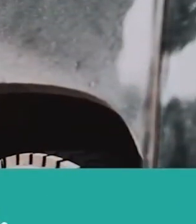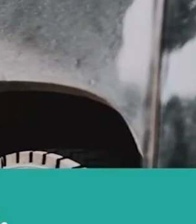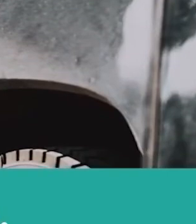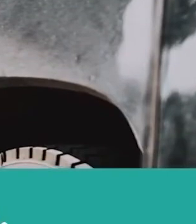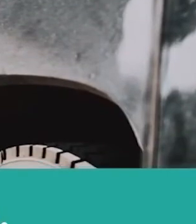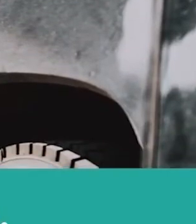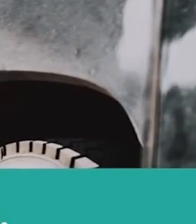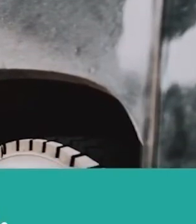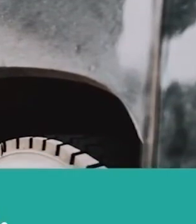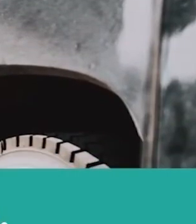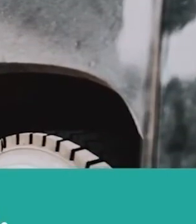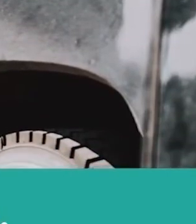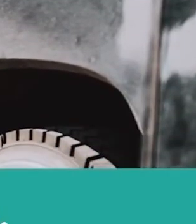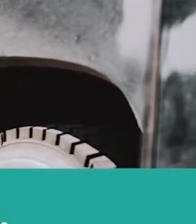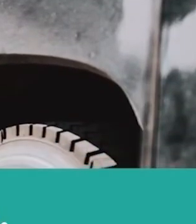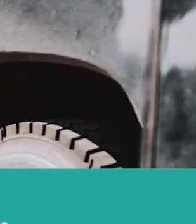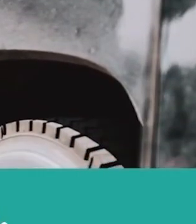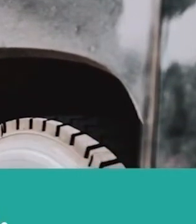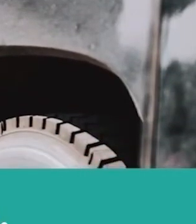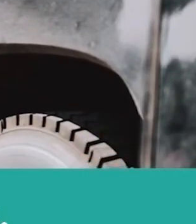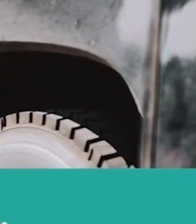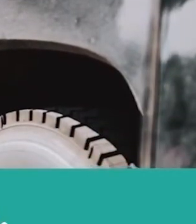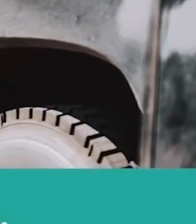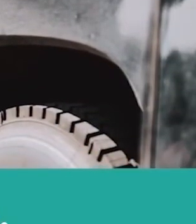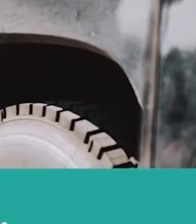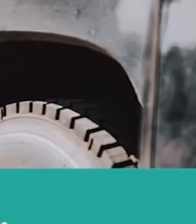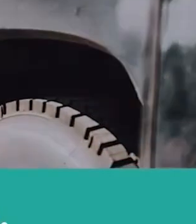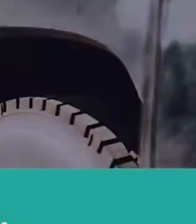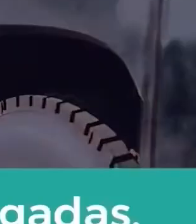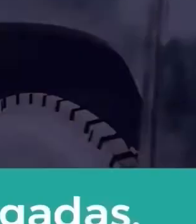the bus. Perder o ônibus.